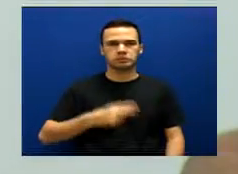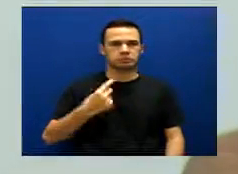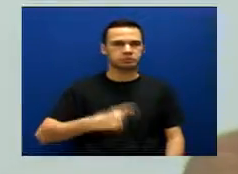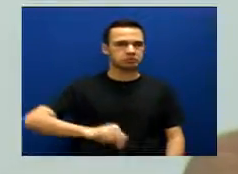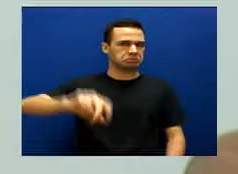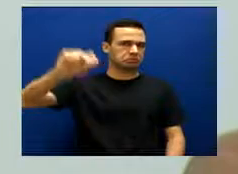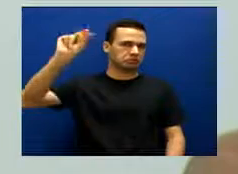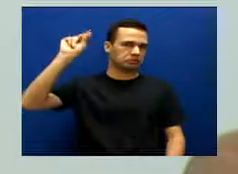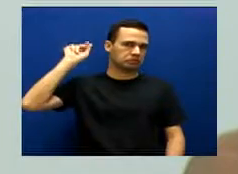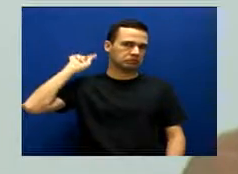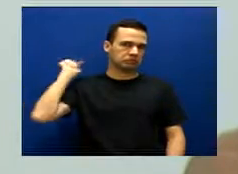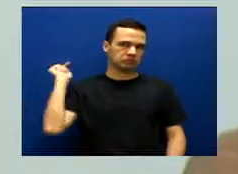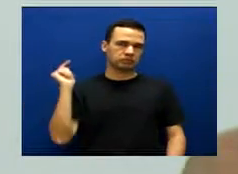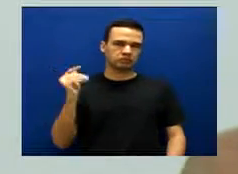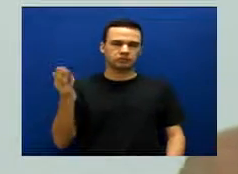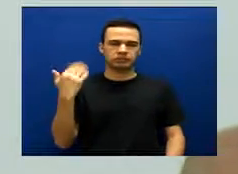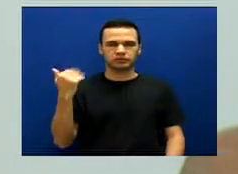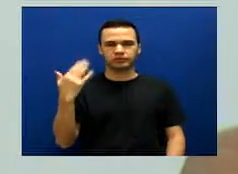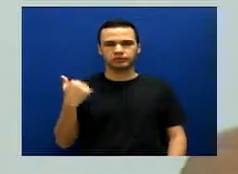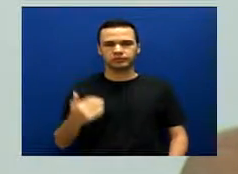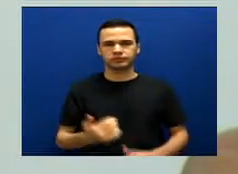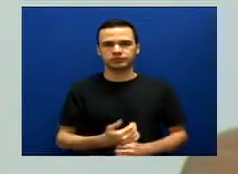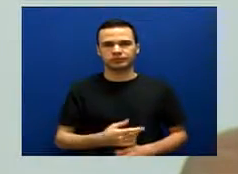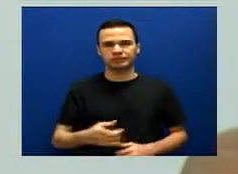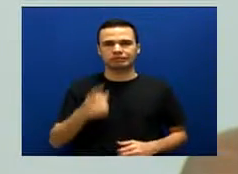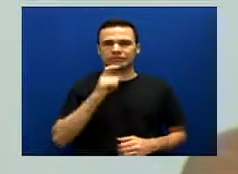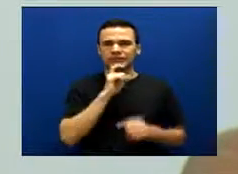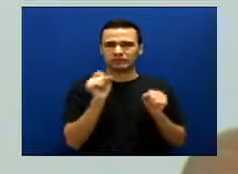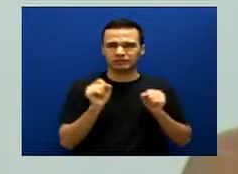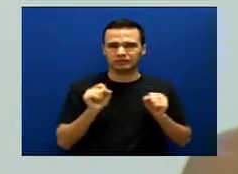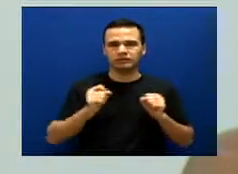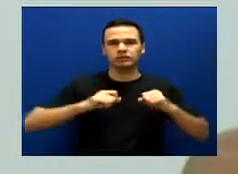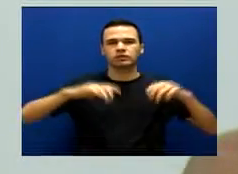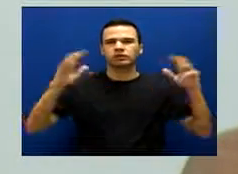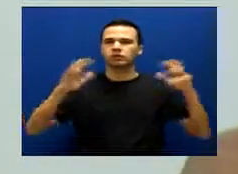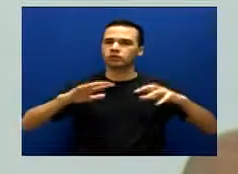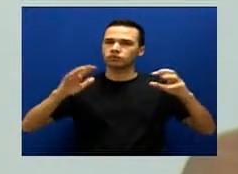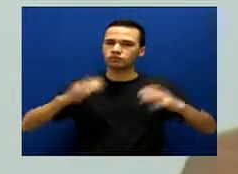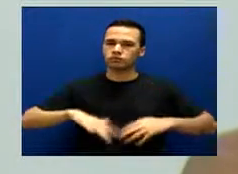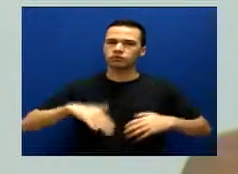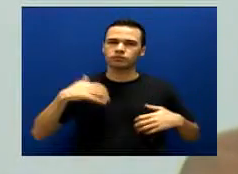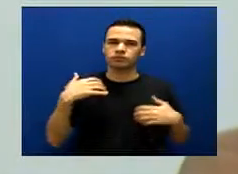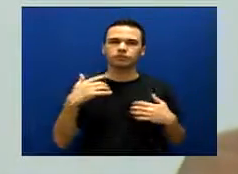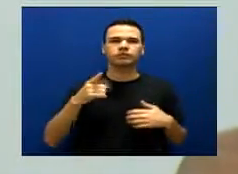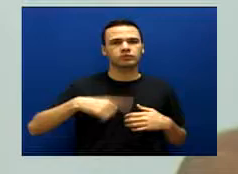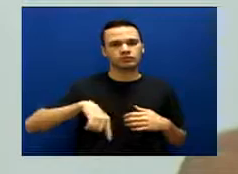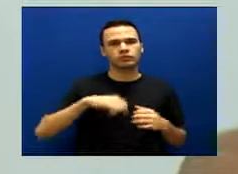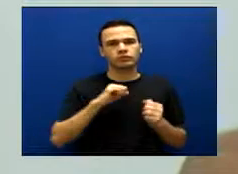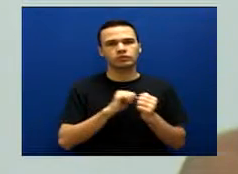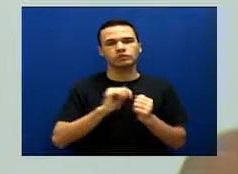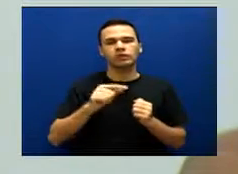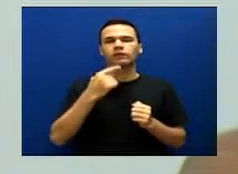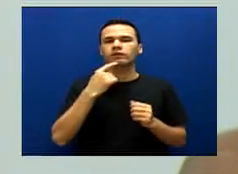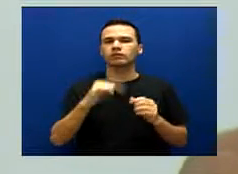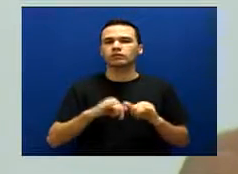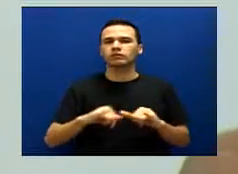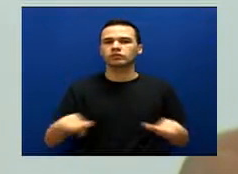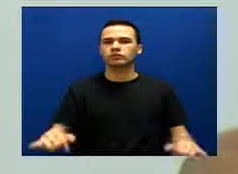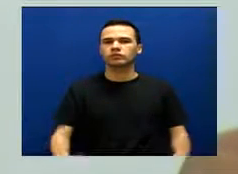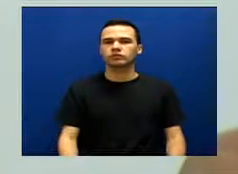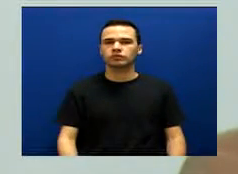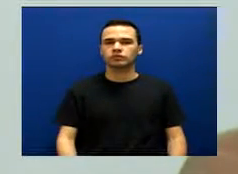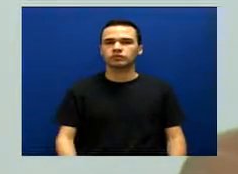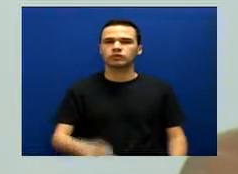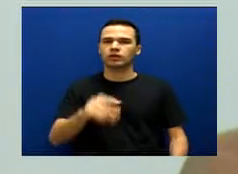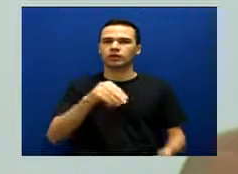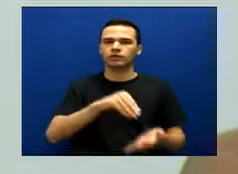da Série 2006. A3, nós passando frio, chuva. Verdade. E a gente sempre junto. Mas o que eu quero dizer é o seguinte, é